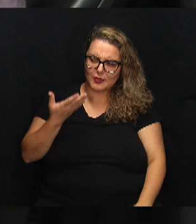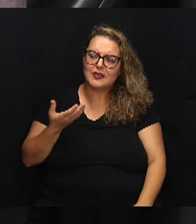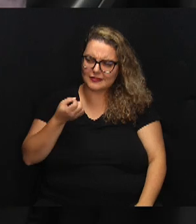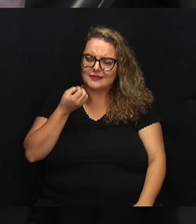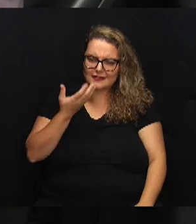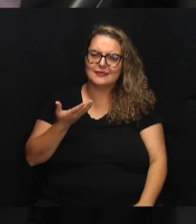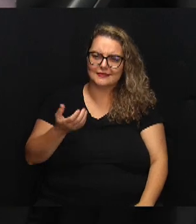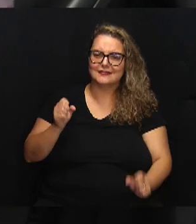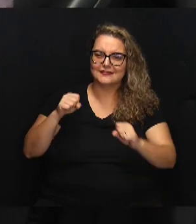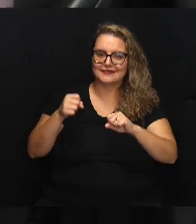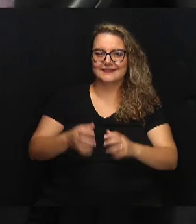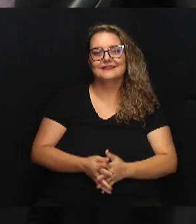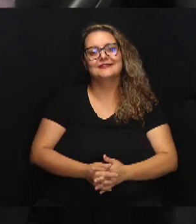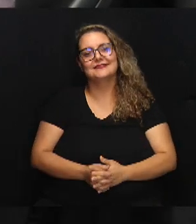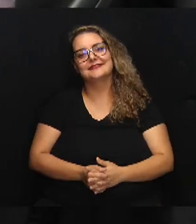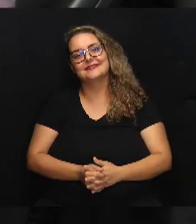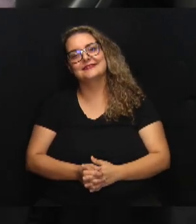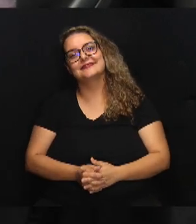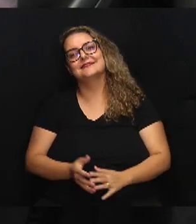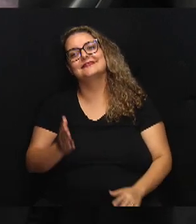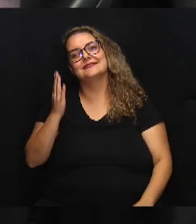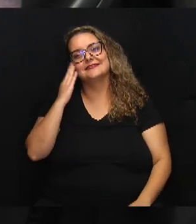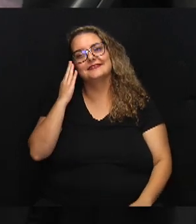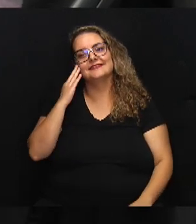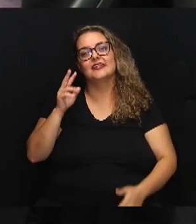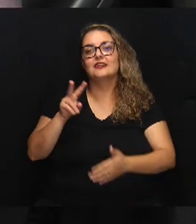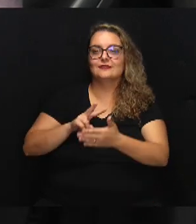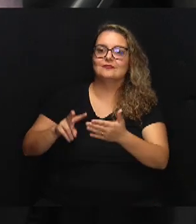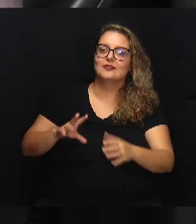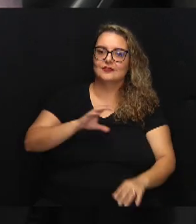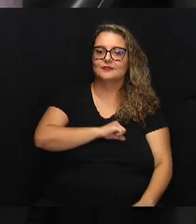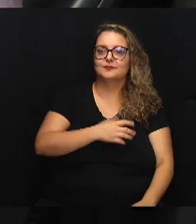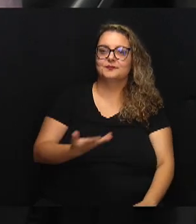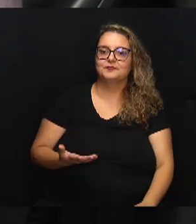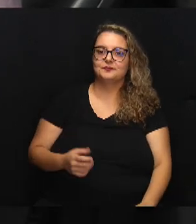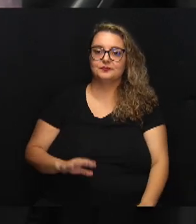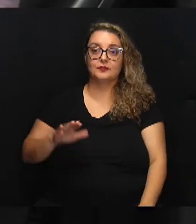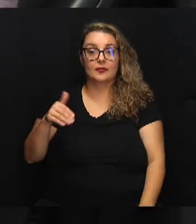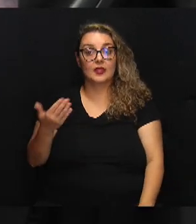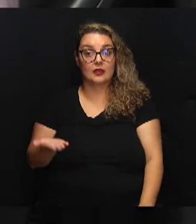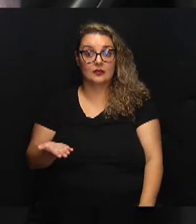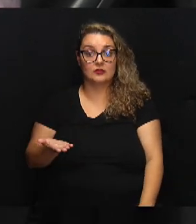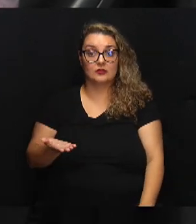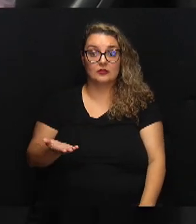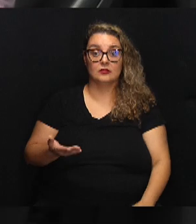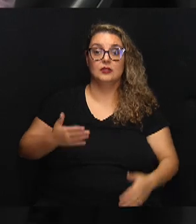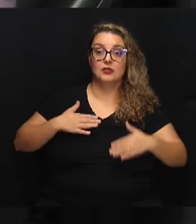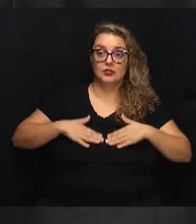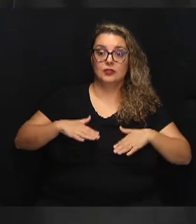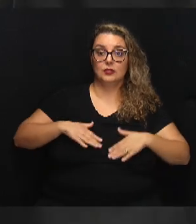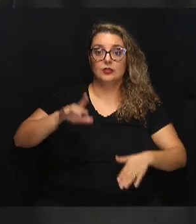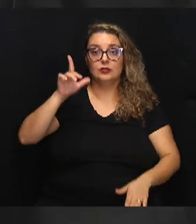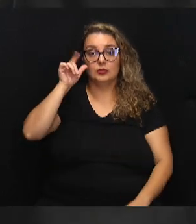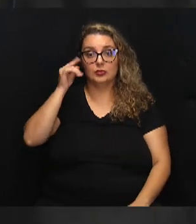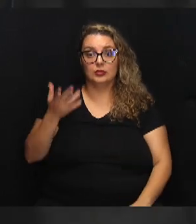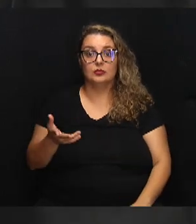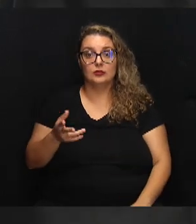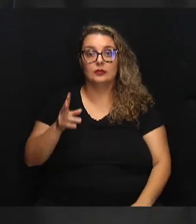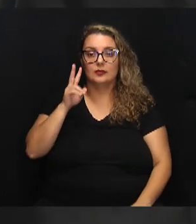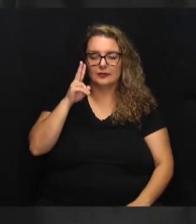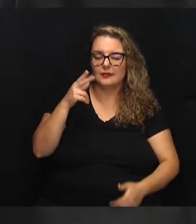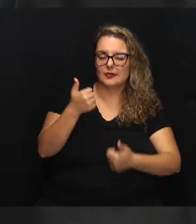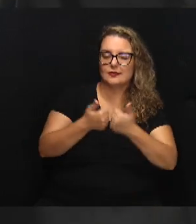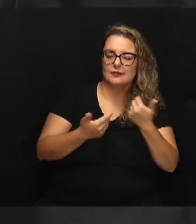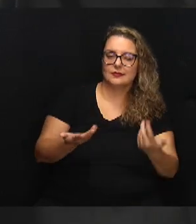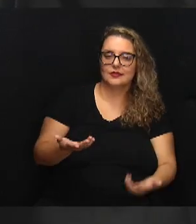bem? Tá sim. Ah, entendi. Mas Olha, eu sou daqueles que, quando eu, né, quero descansar também, dou uma olhada no futebol,